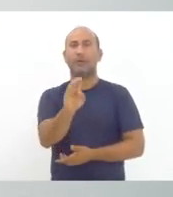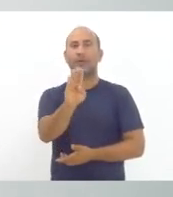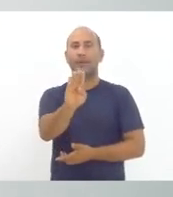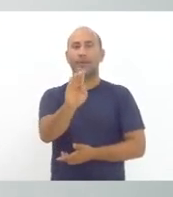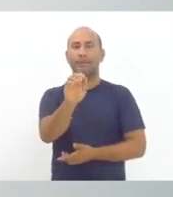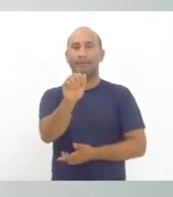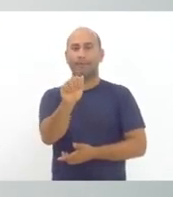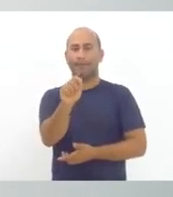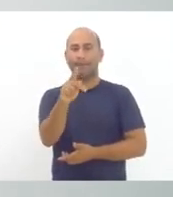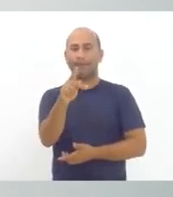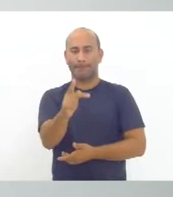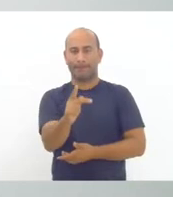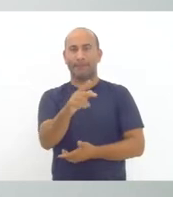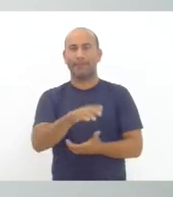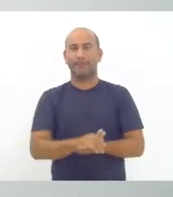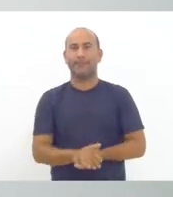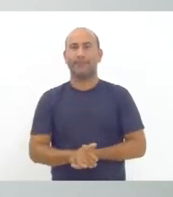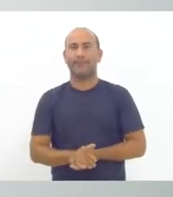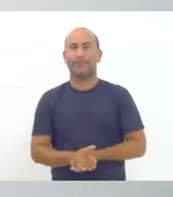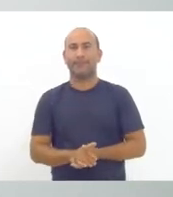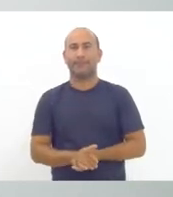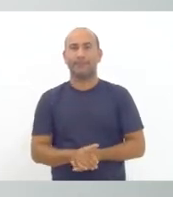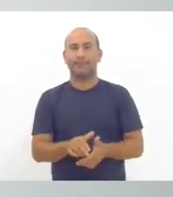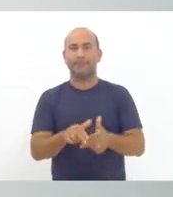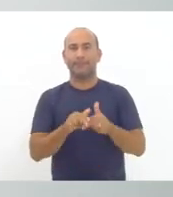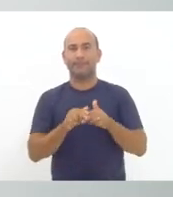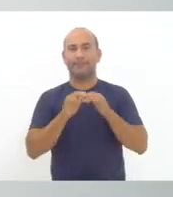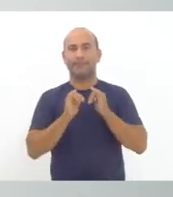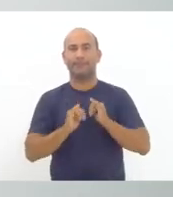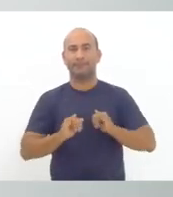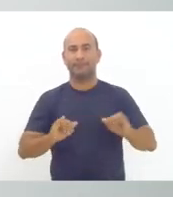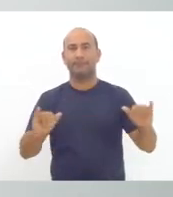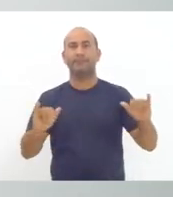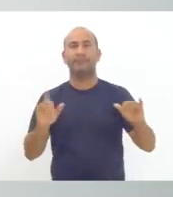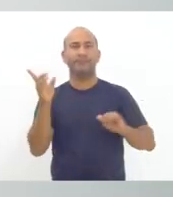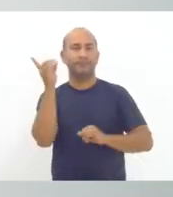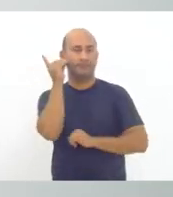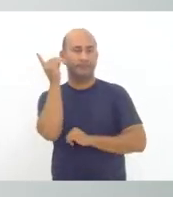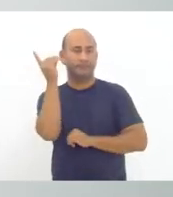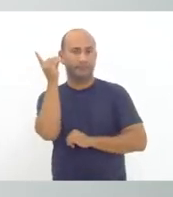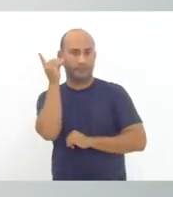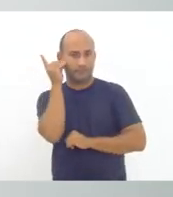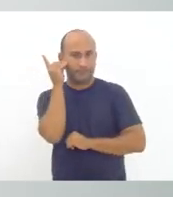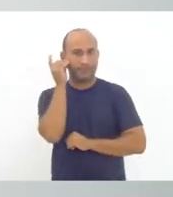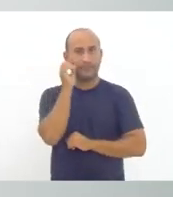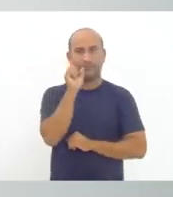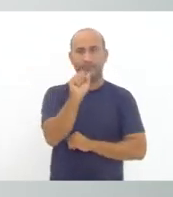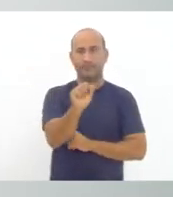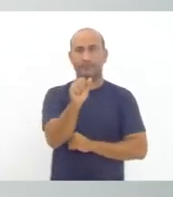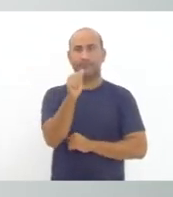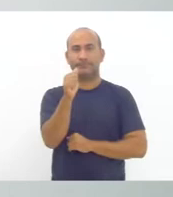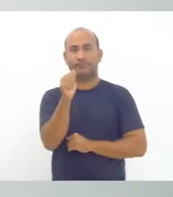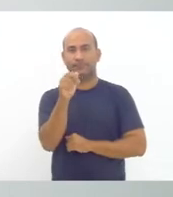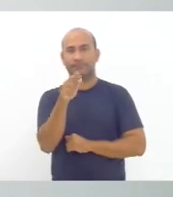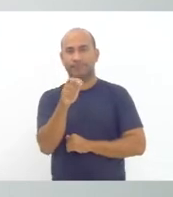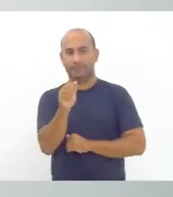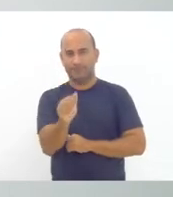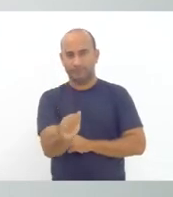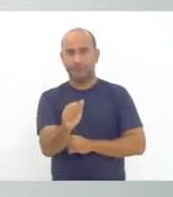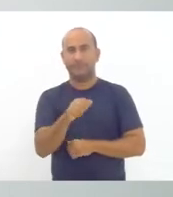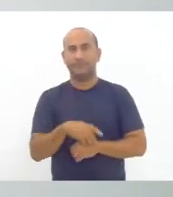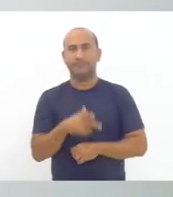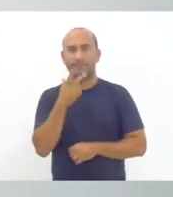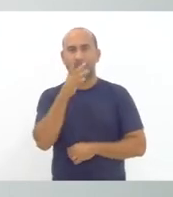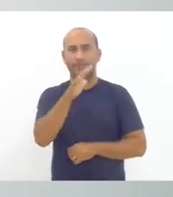prestado à sociedade Fluminense por meio das suas atividades na rádio Saara e por desenvolveu o comércio da região